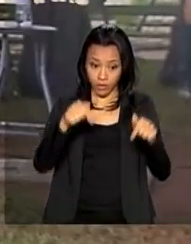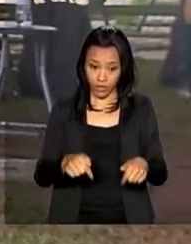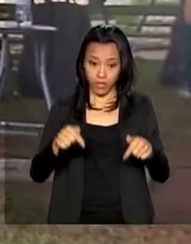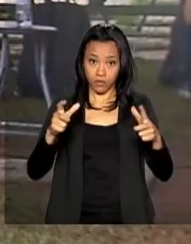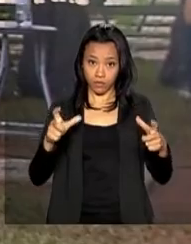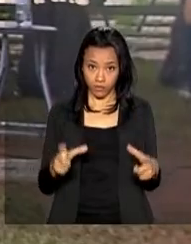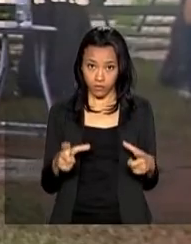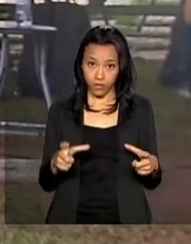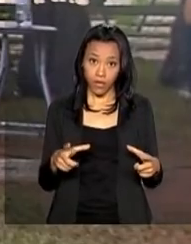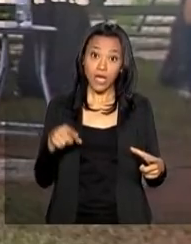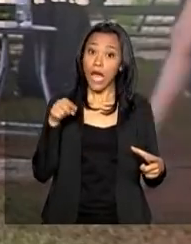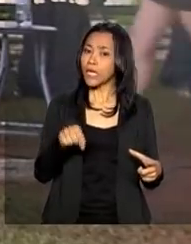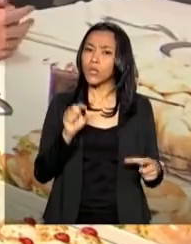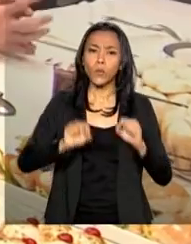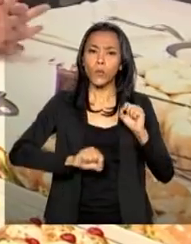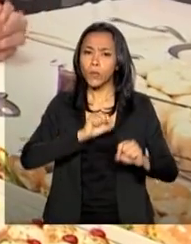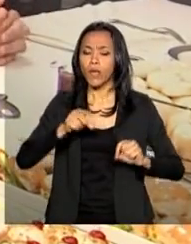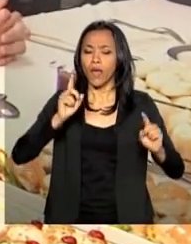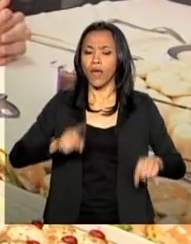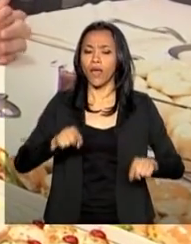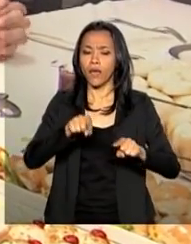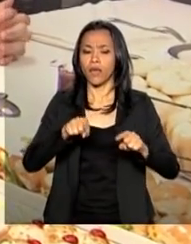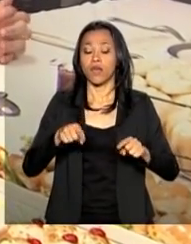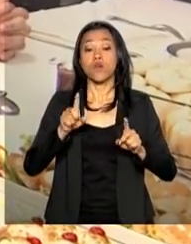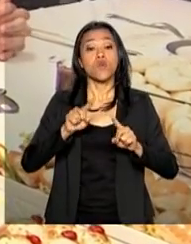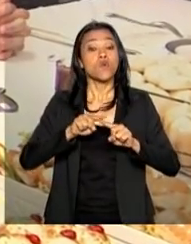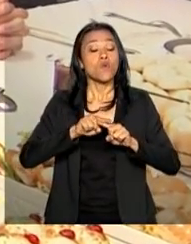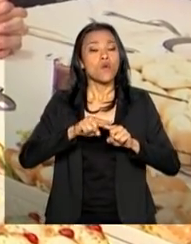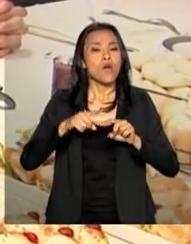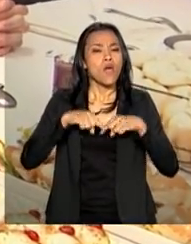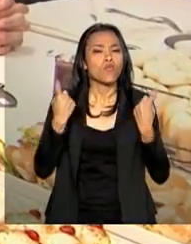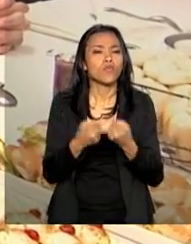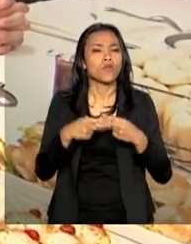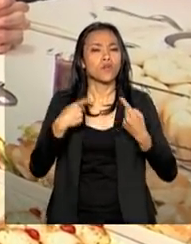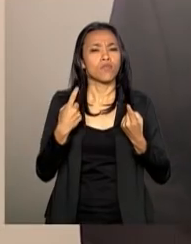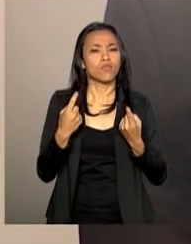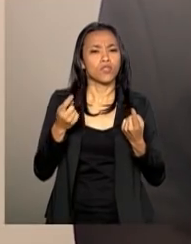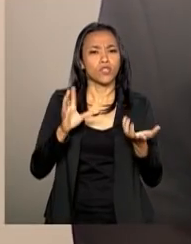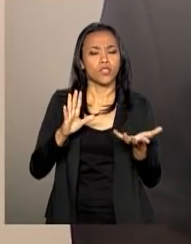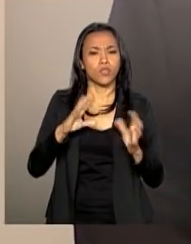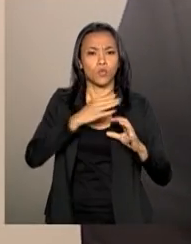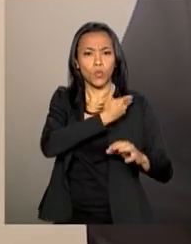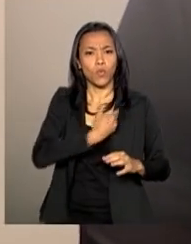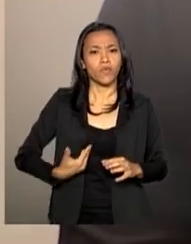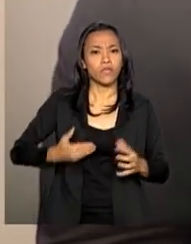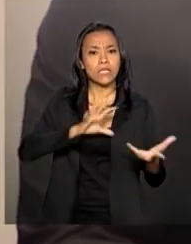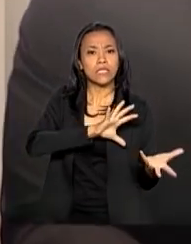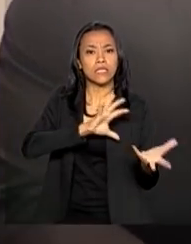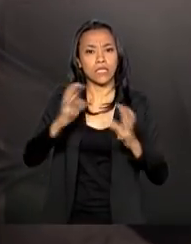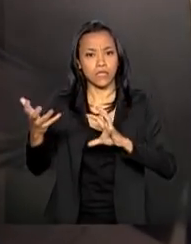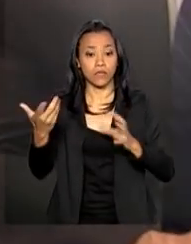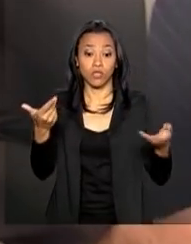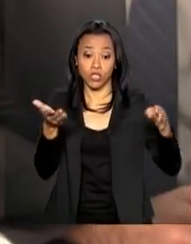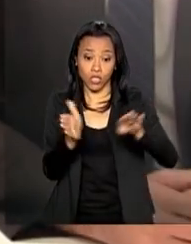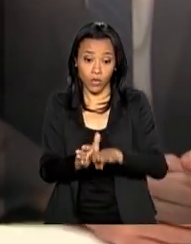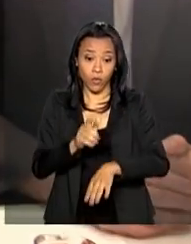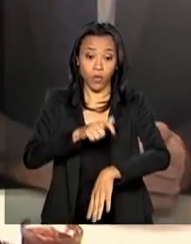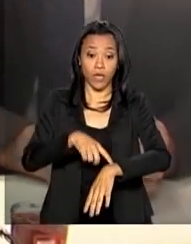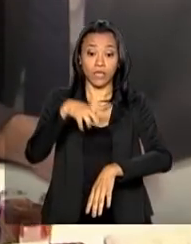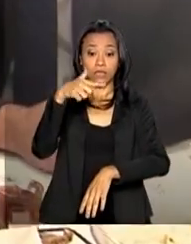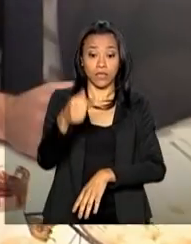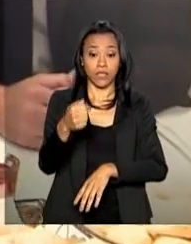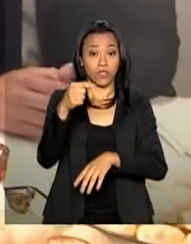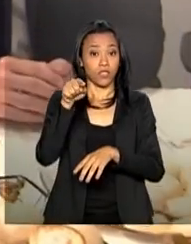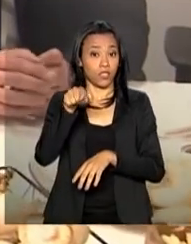do Brasil, onde funciona o gabinete do governo de transição. Ele chegou aqui por volta das 7h40 da manhã. Aqui